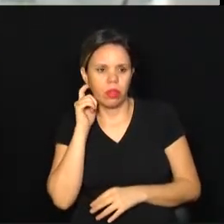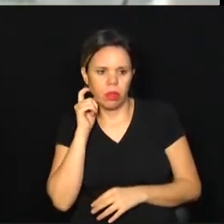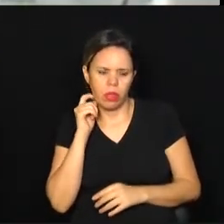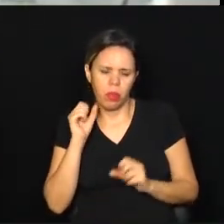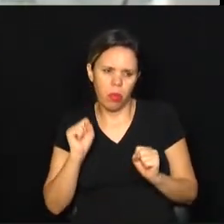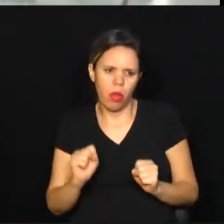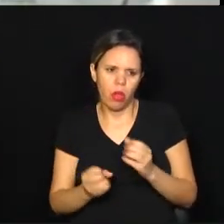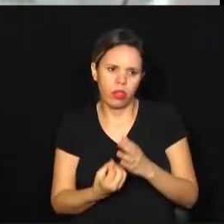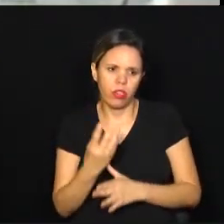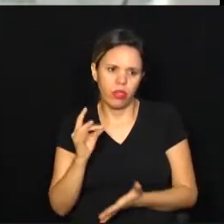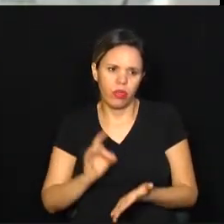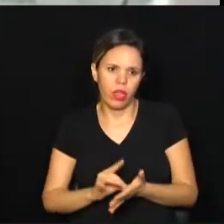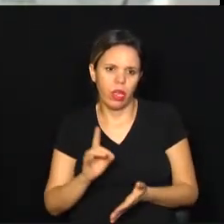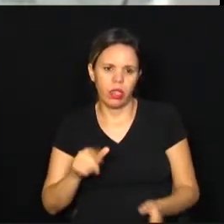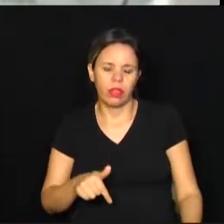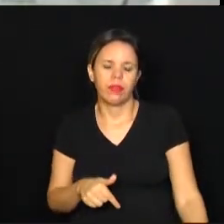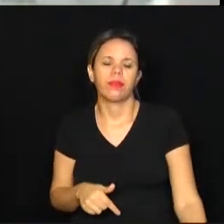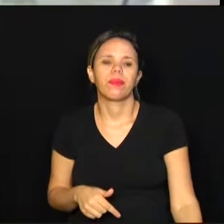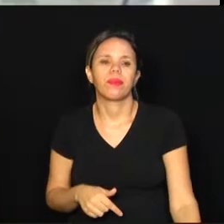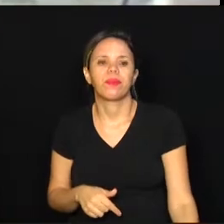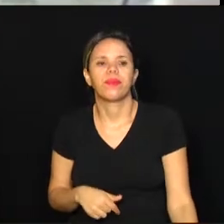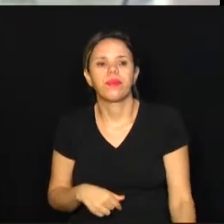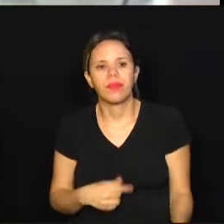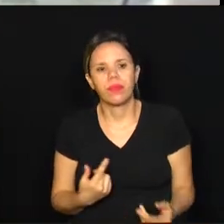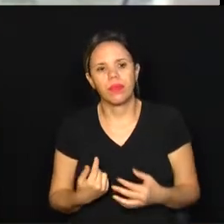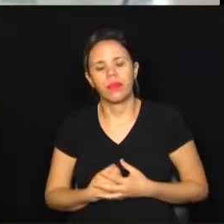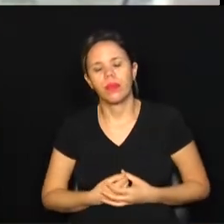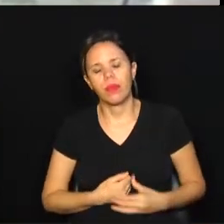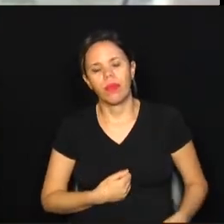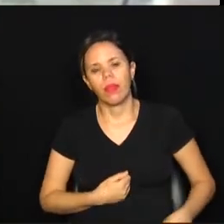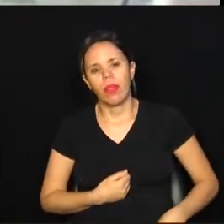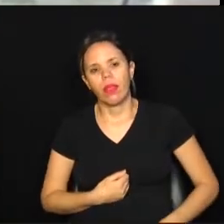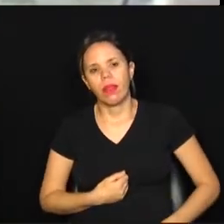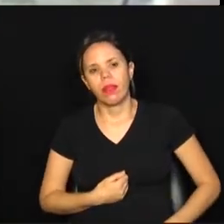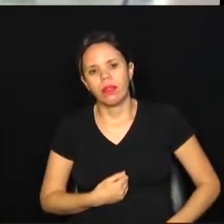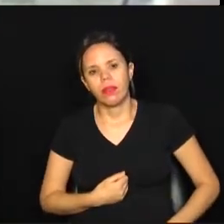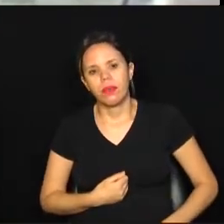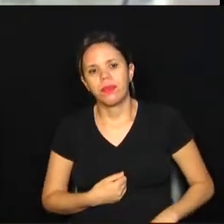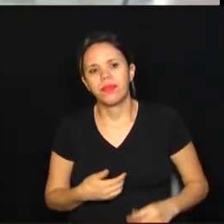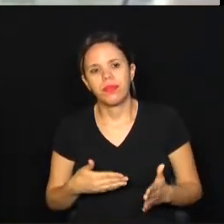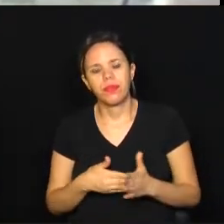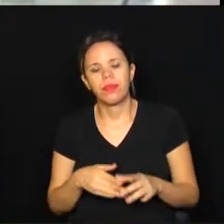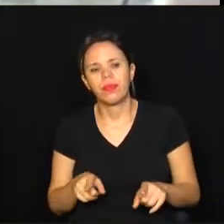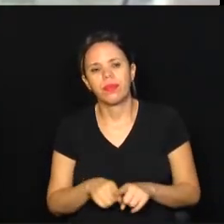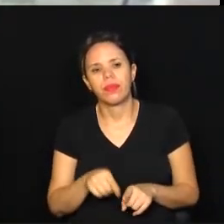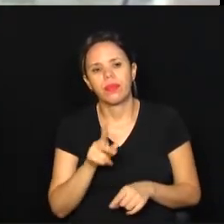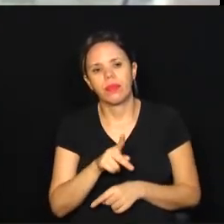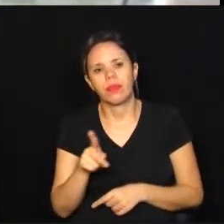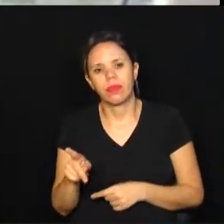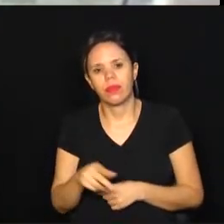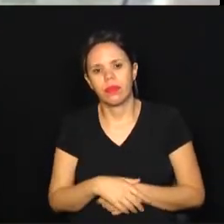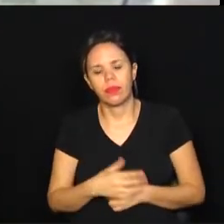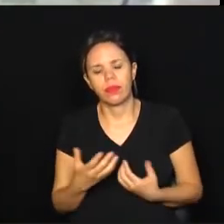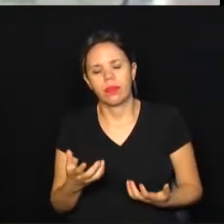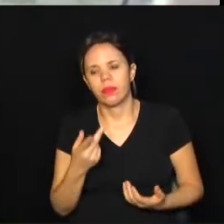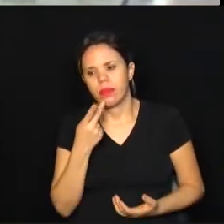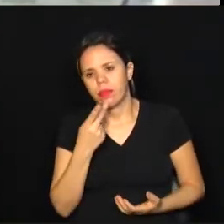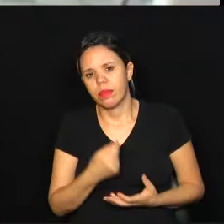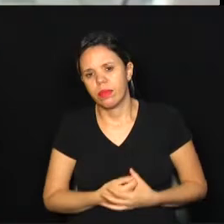fato, ser integradores assim. Bom, e por último, professora, que eu